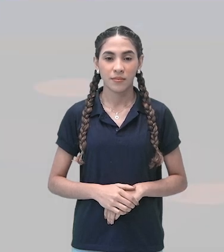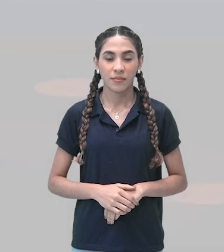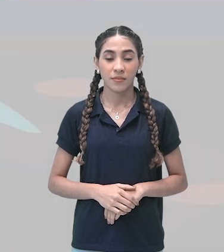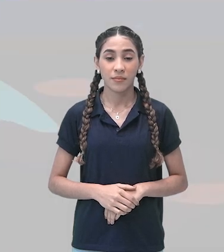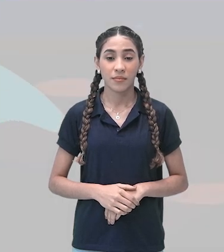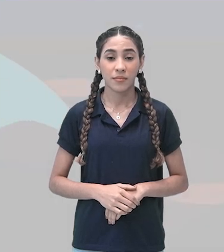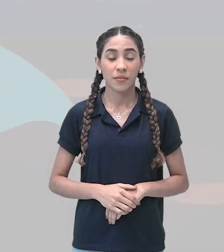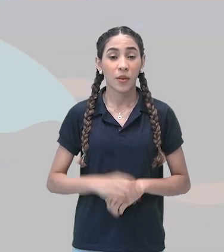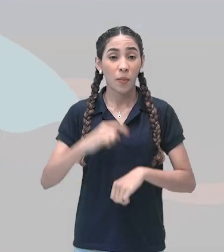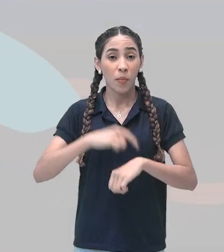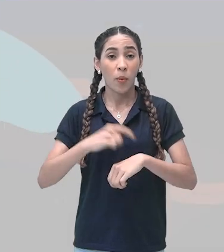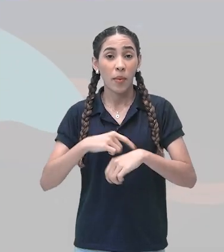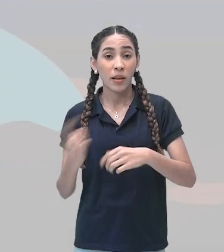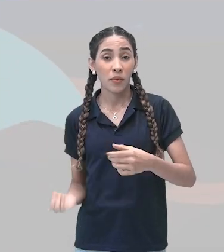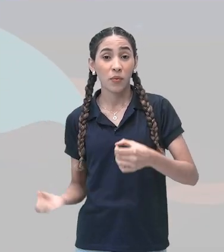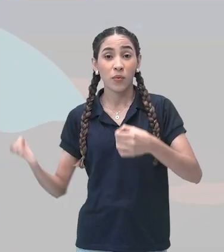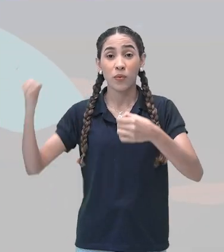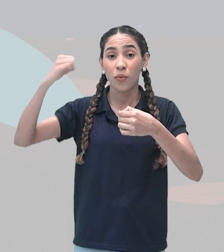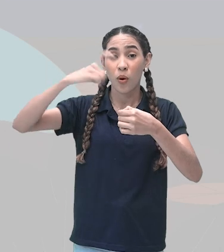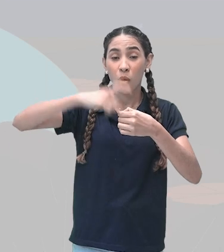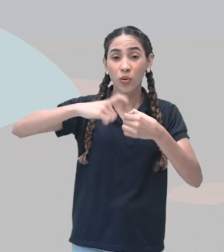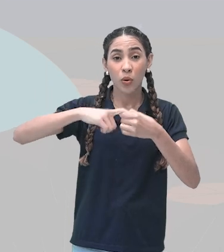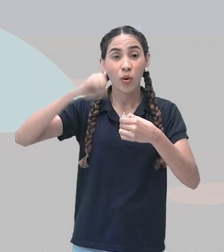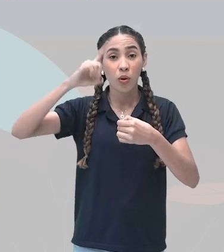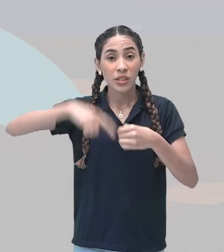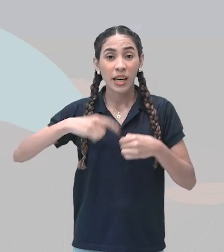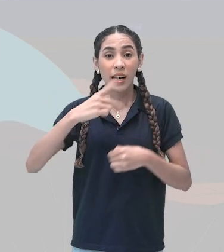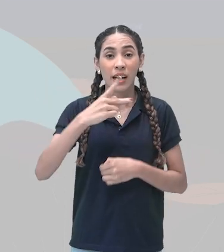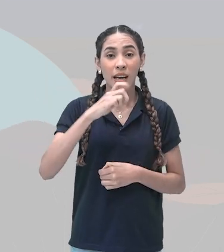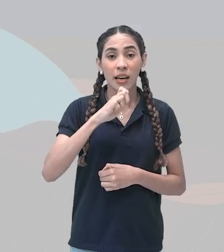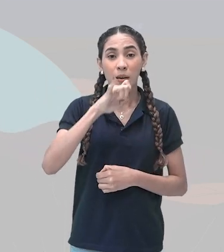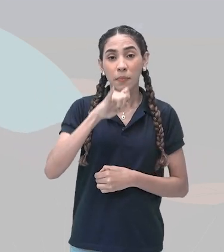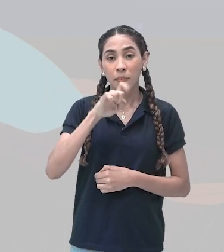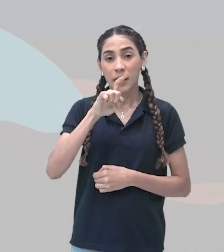E quando ela boiou, já era peixe-boi.